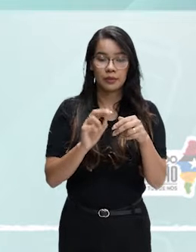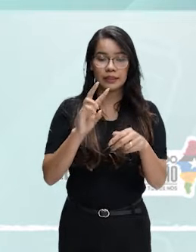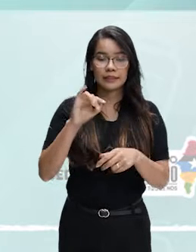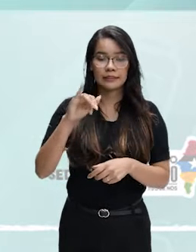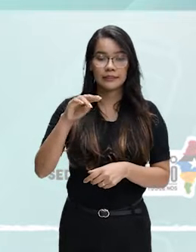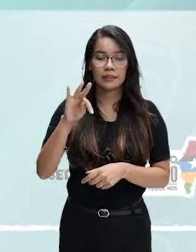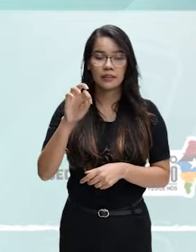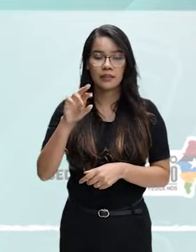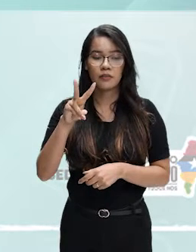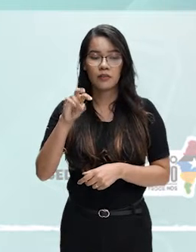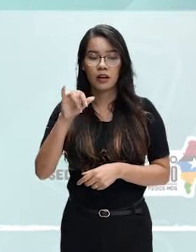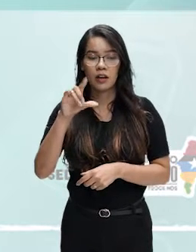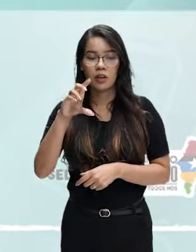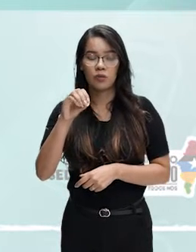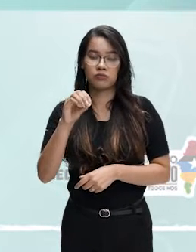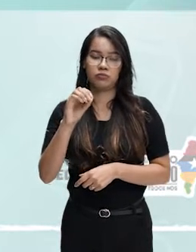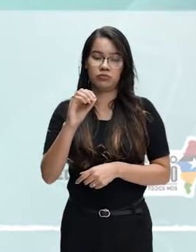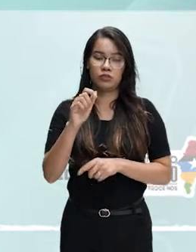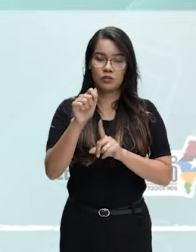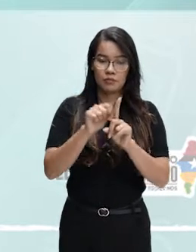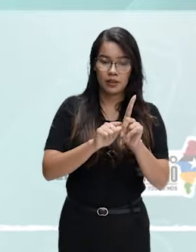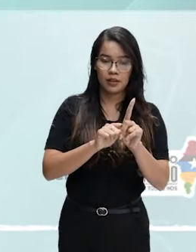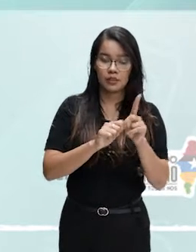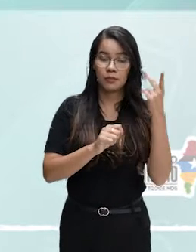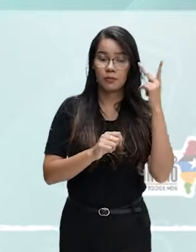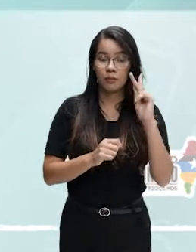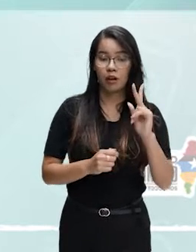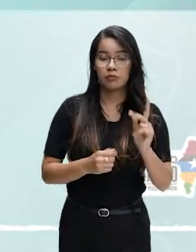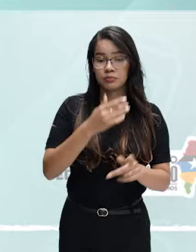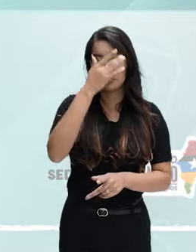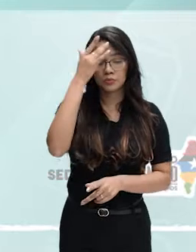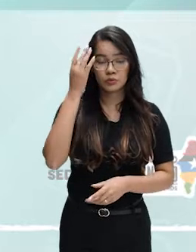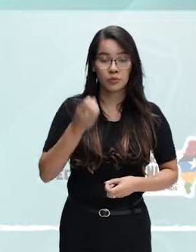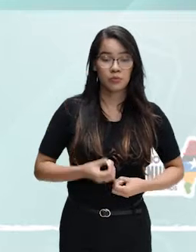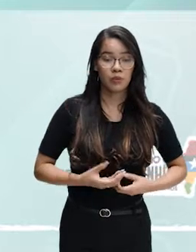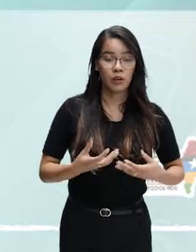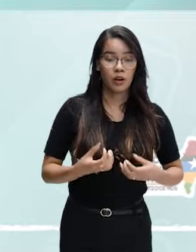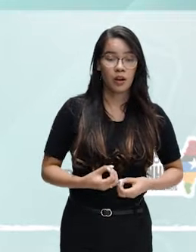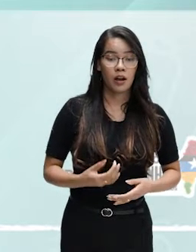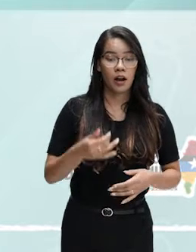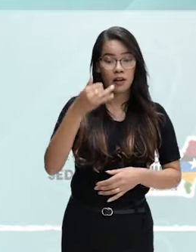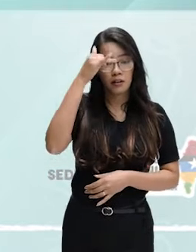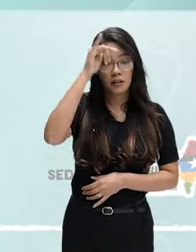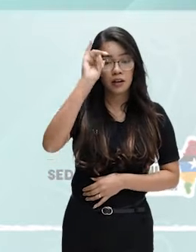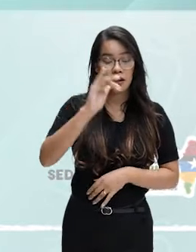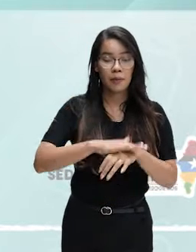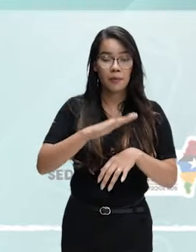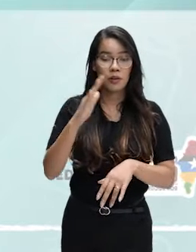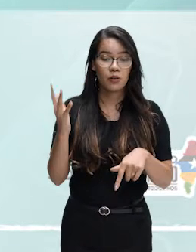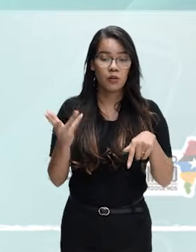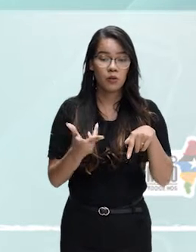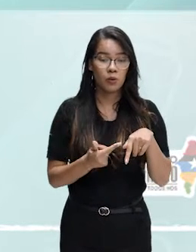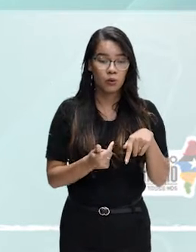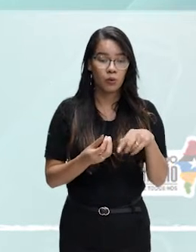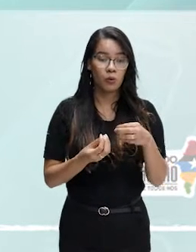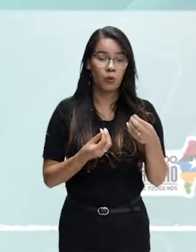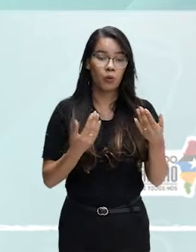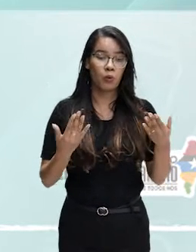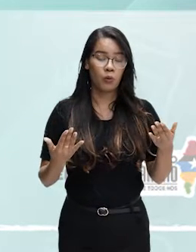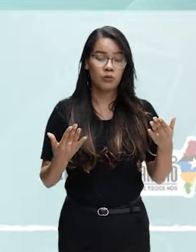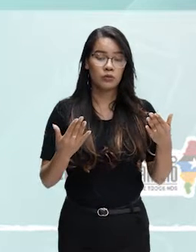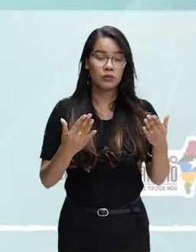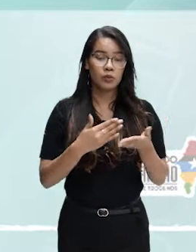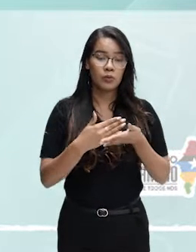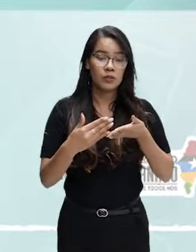mais qualificada quando eficiente quando esse índice é, no mínimo, 281 kg por